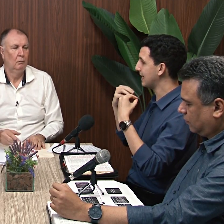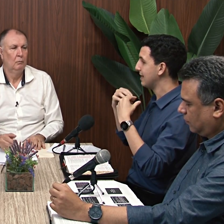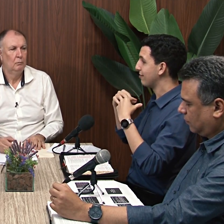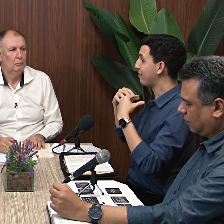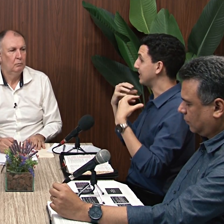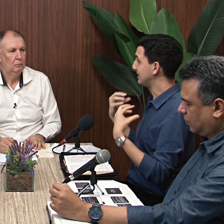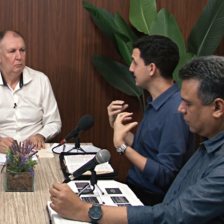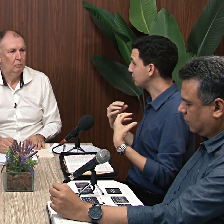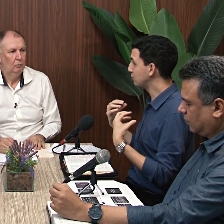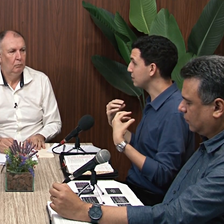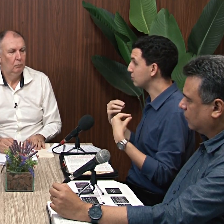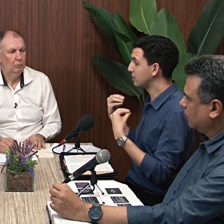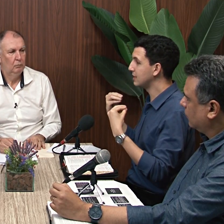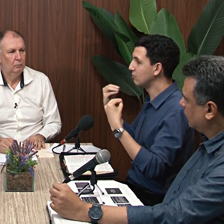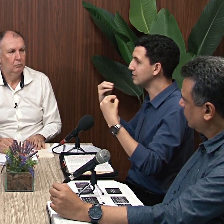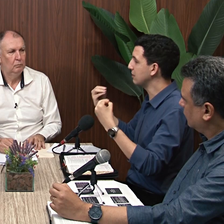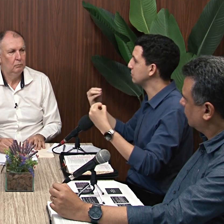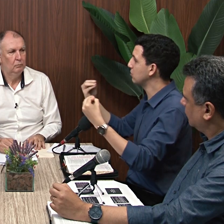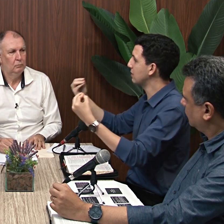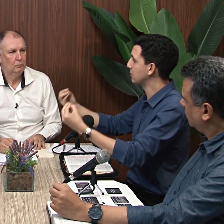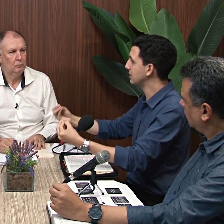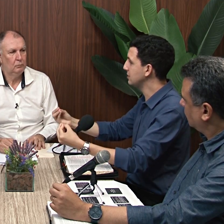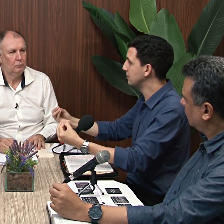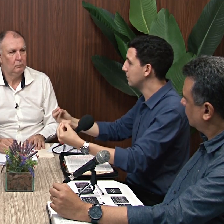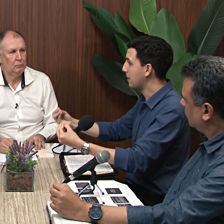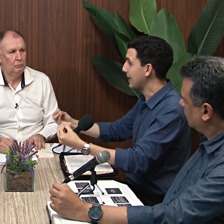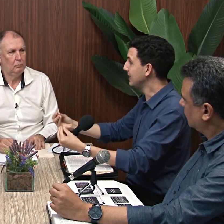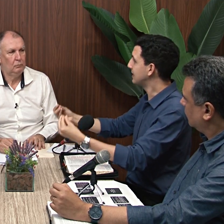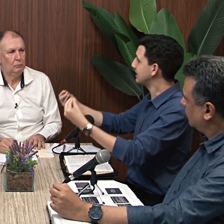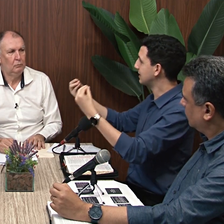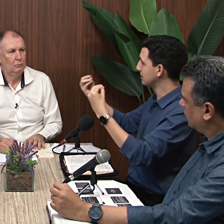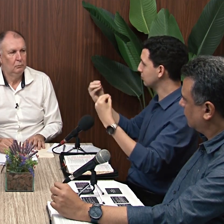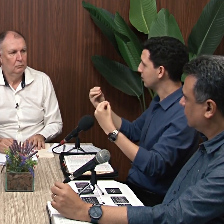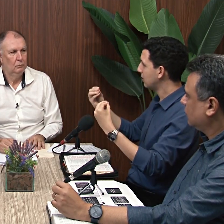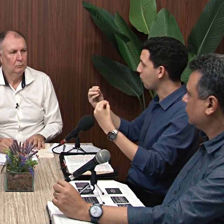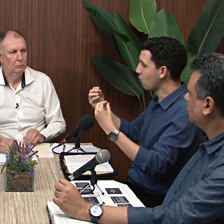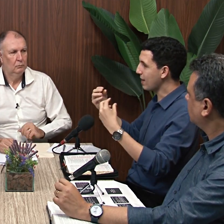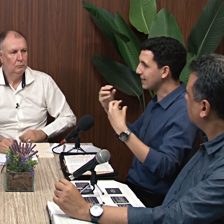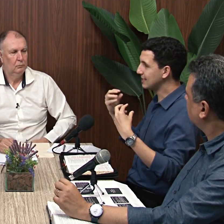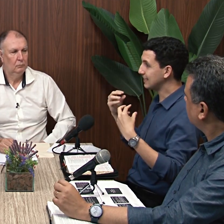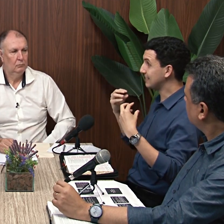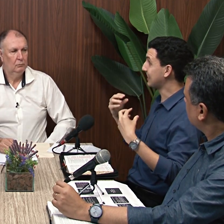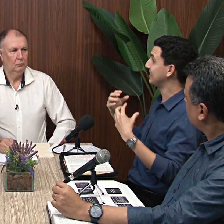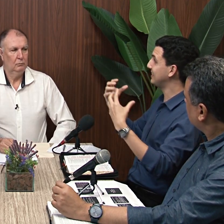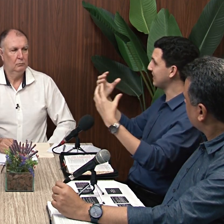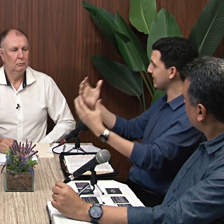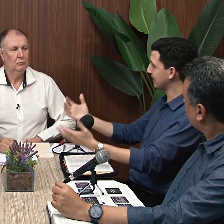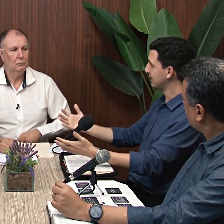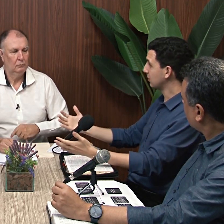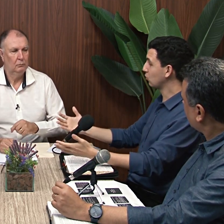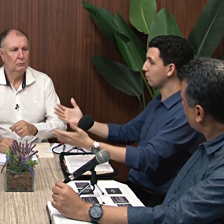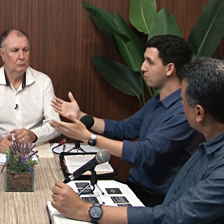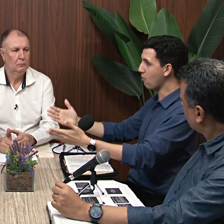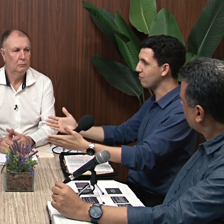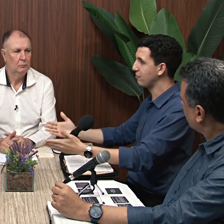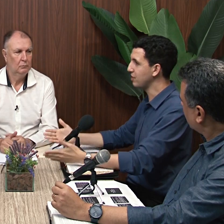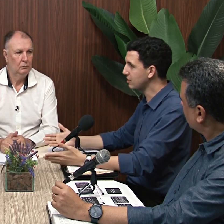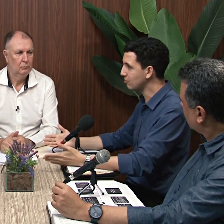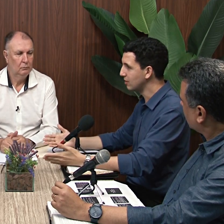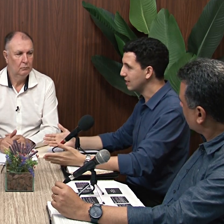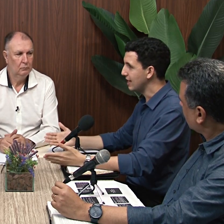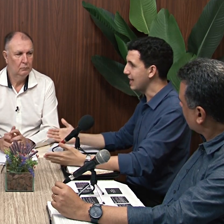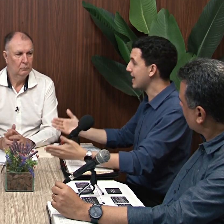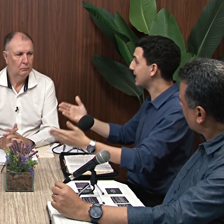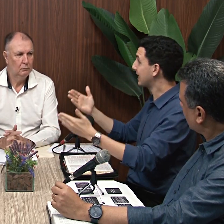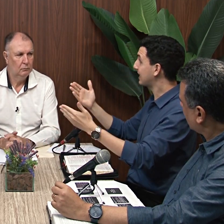que está vazia do Espírito não tem o seu clamor atendido. Entretanto, uma igreja que está cheia do bom